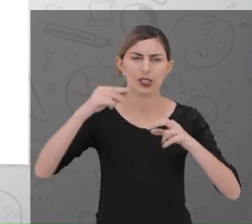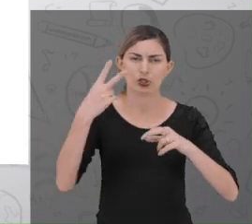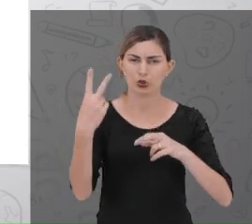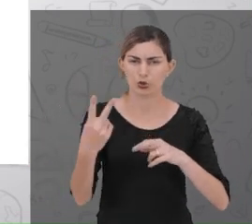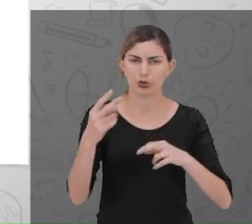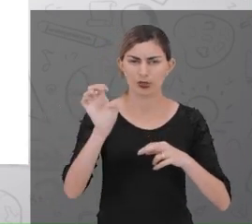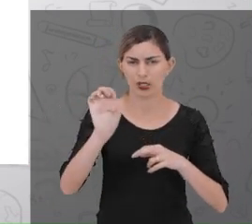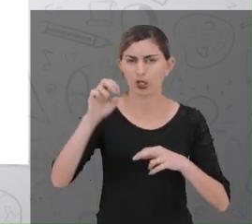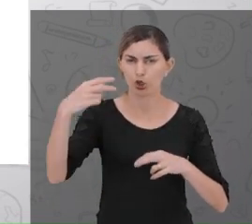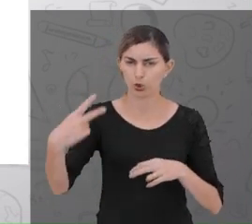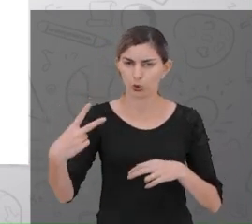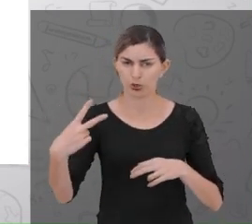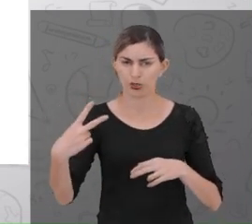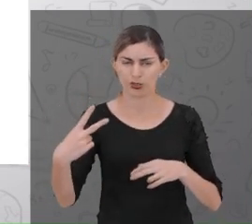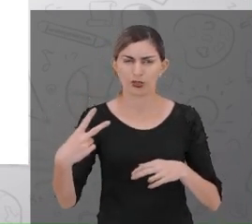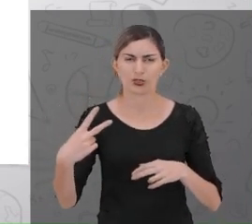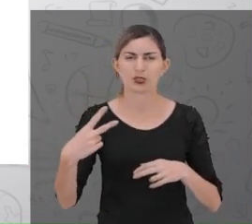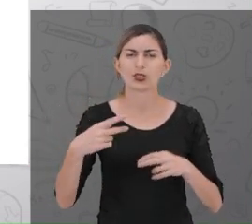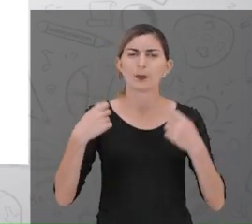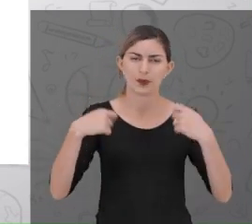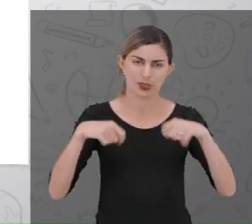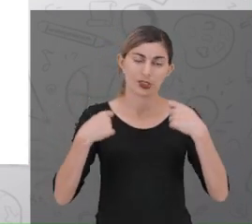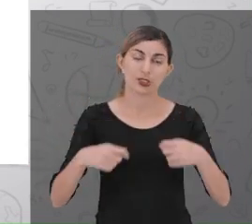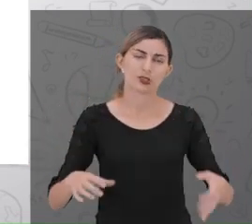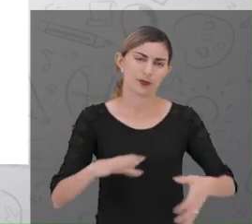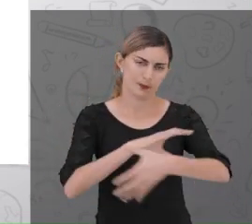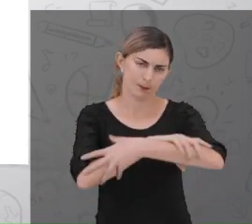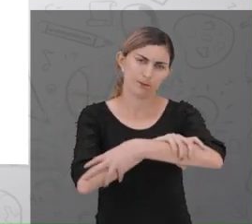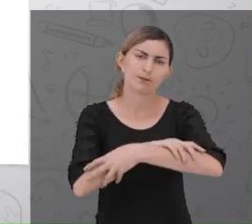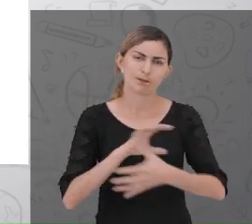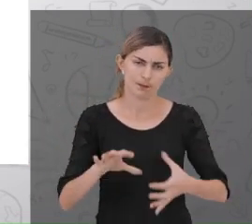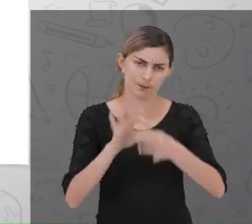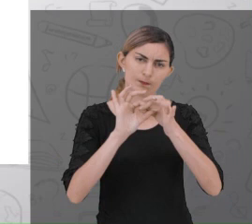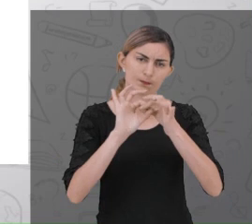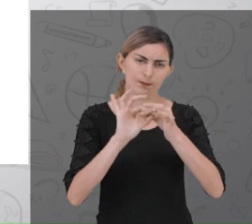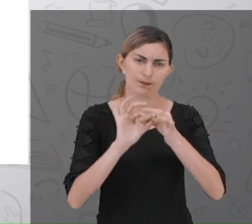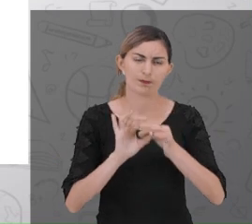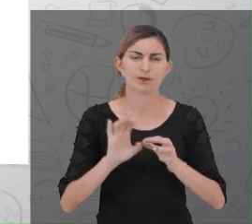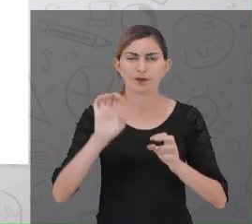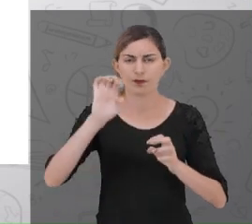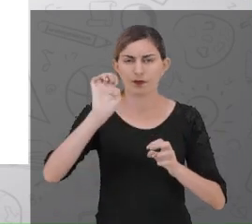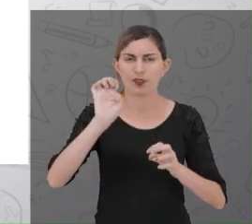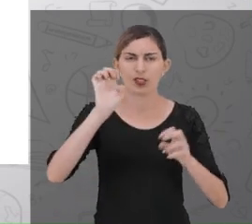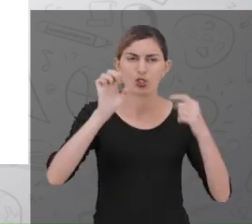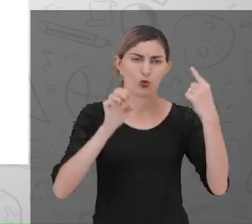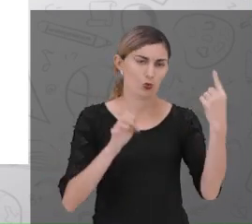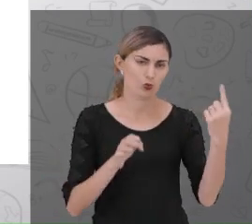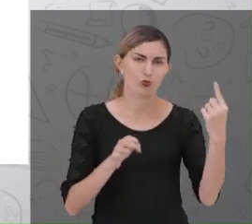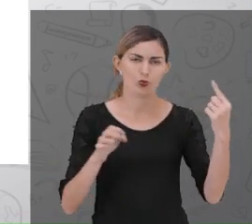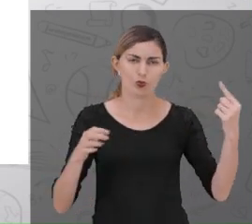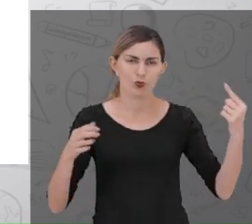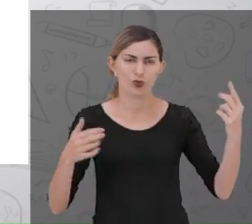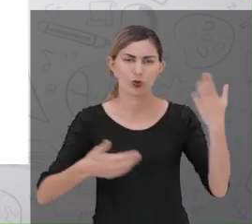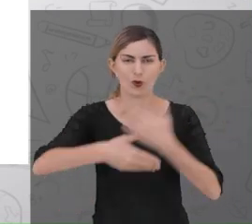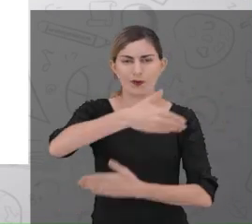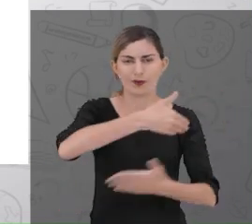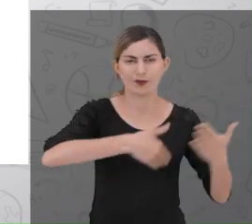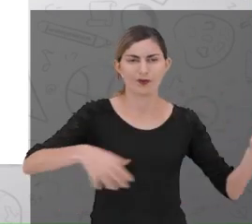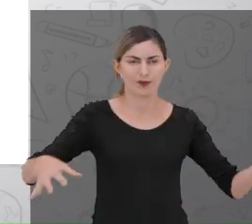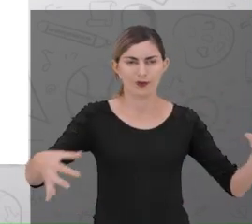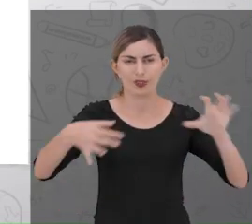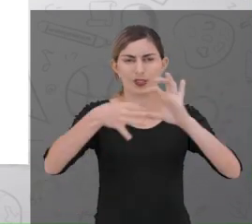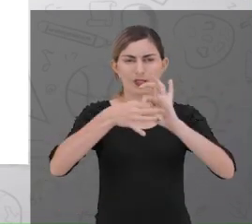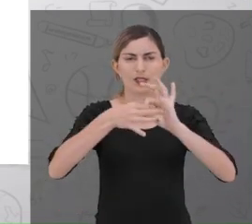que a entidade 2, ela necessariamente deve estar conectada à entidade 1 nesse